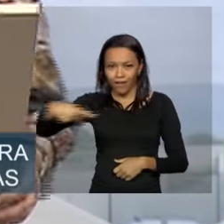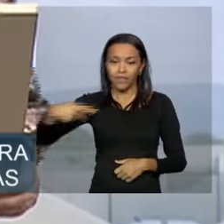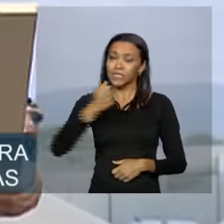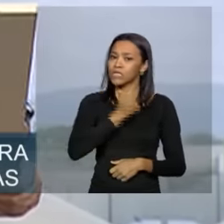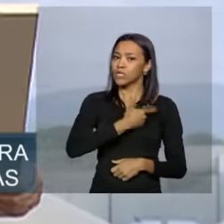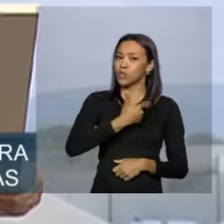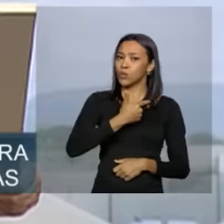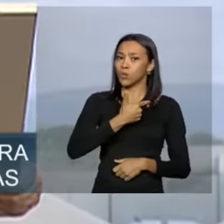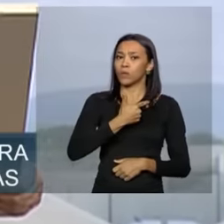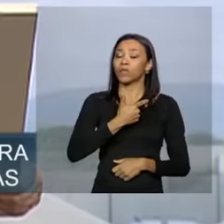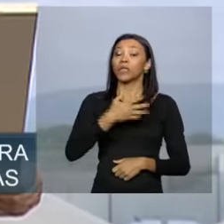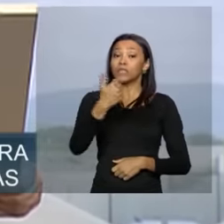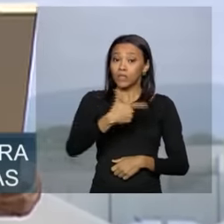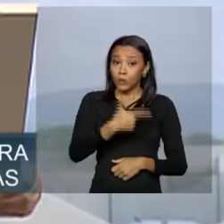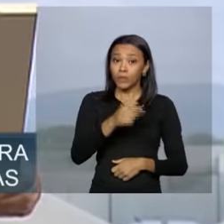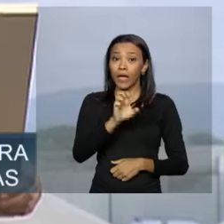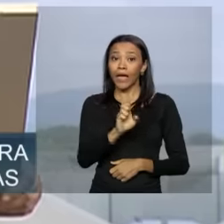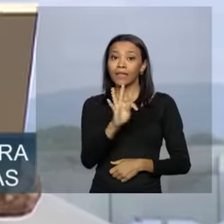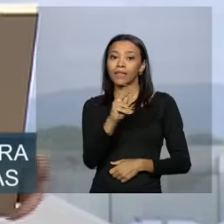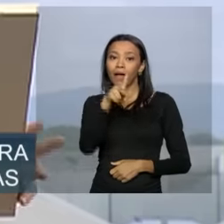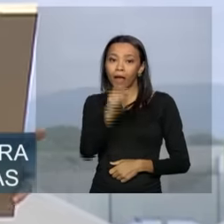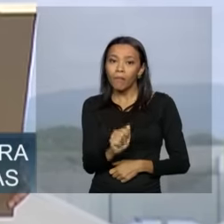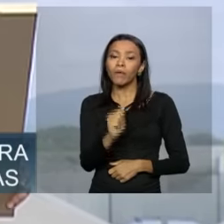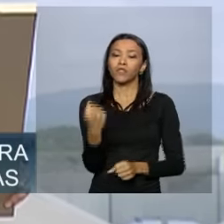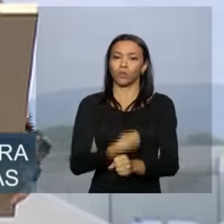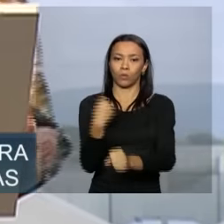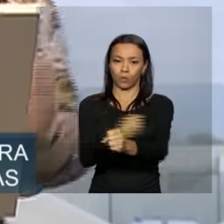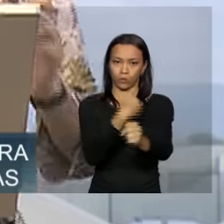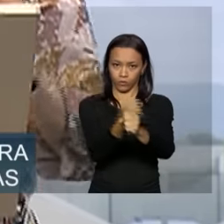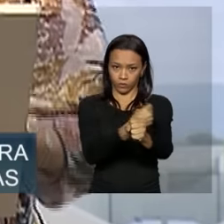segunda etapa do canal do Sertão Alagoano.